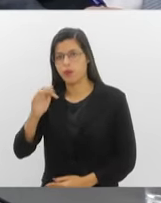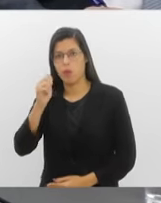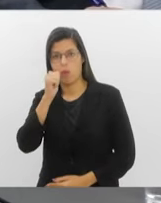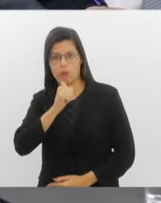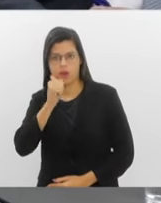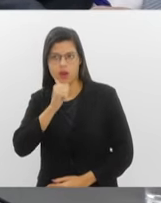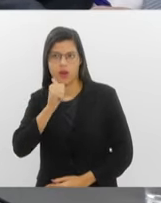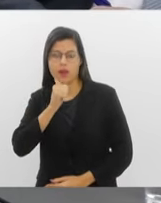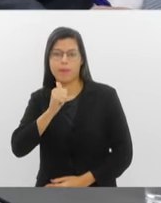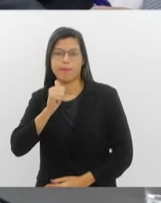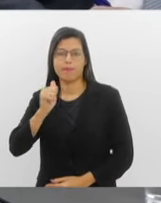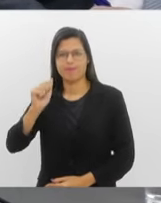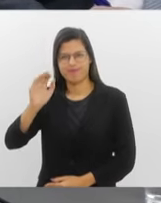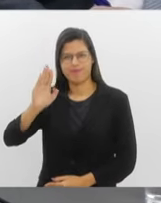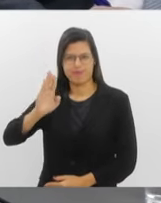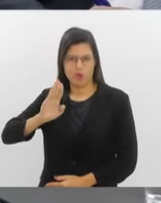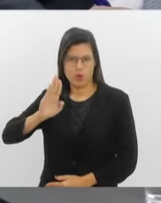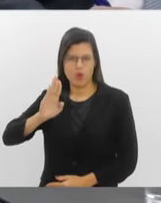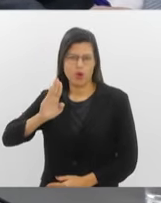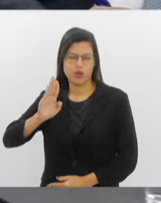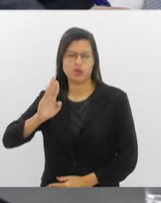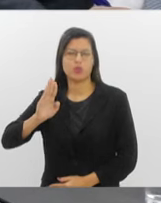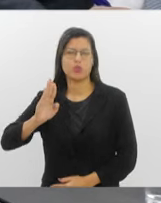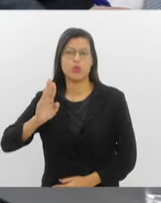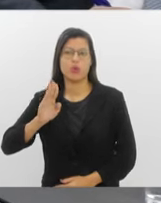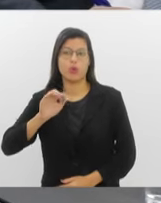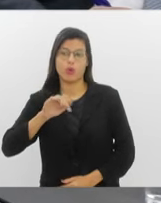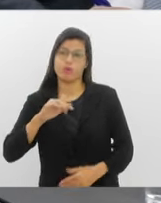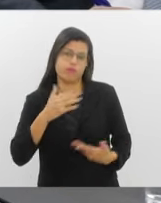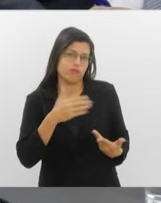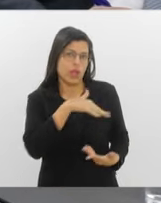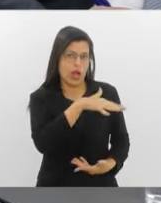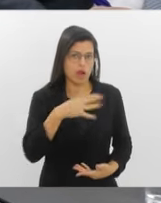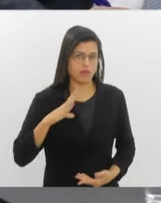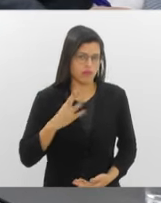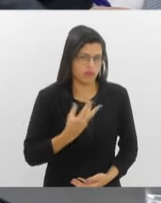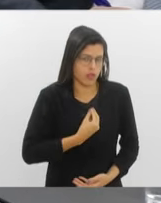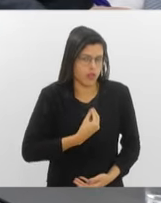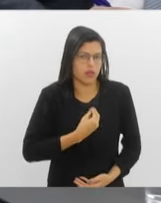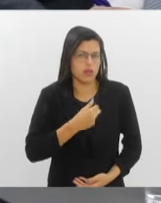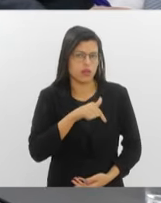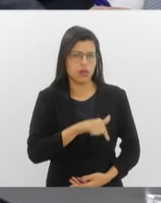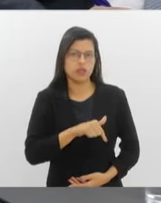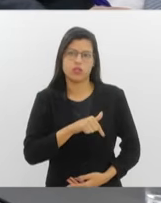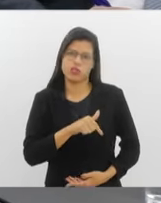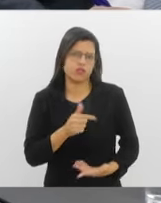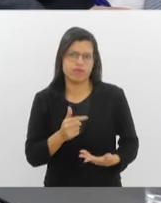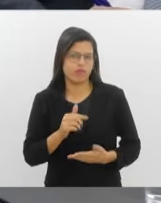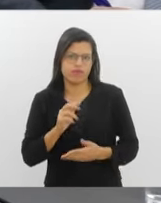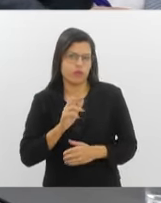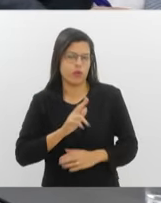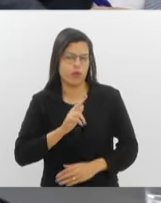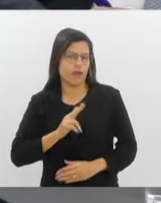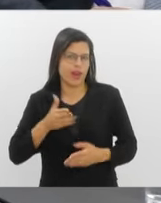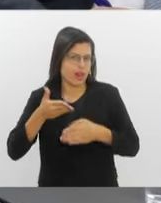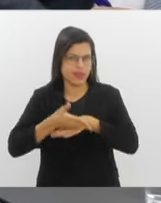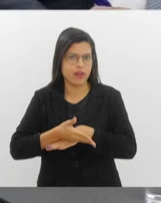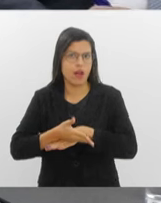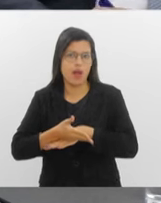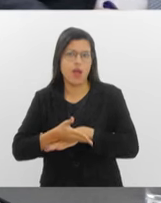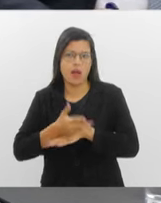de homens e mulheres trans, o sexo que a pessoa autodefine, mas o sexo biológico, e aí sim traria uma